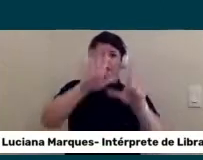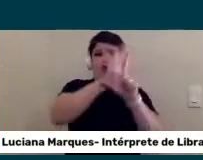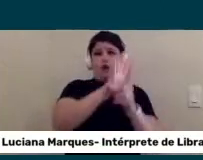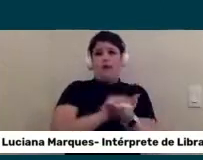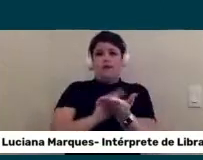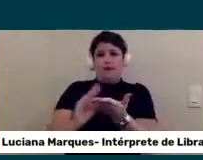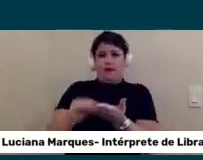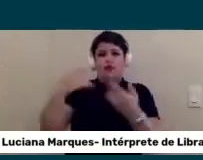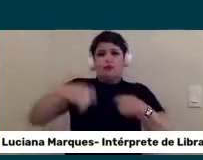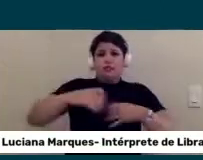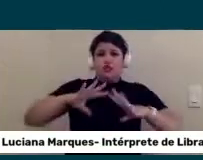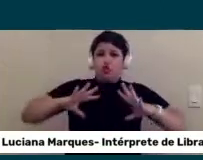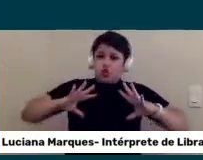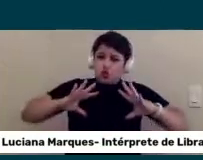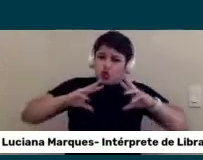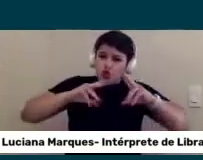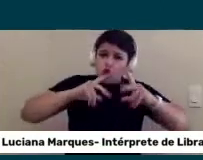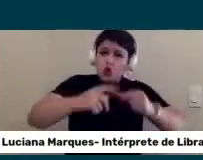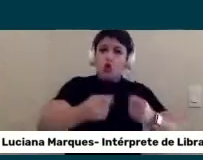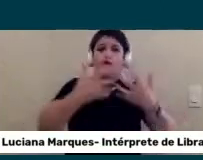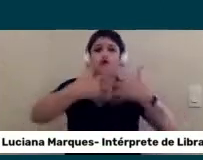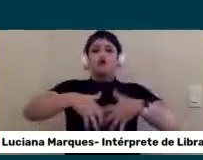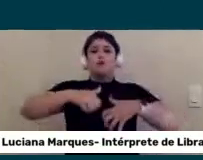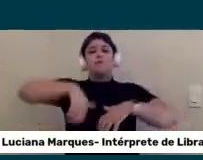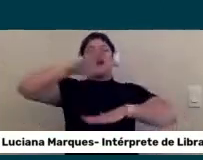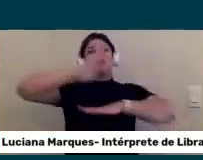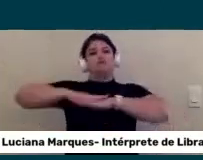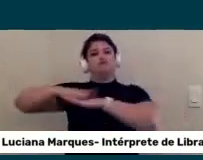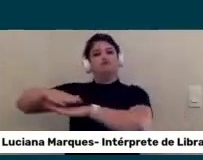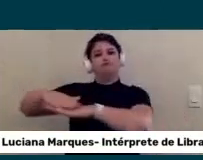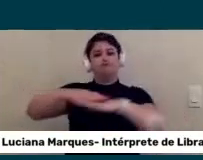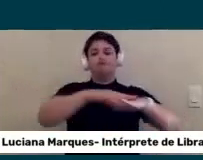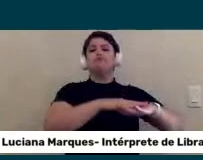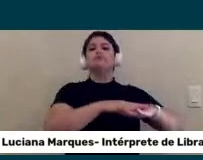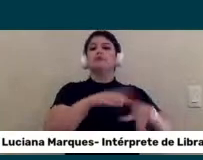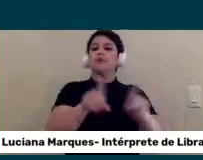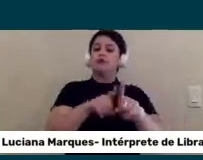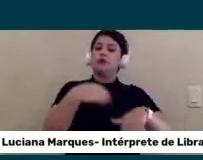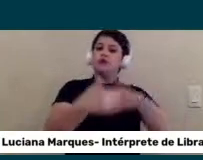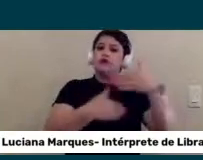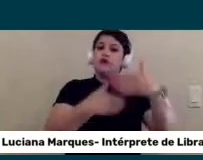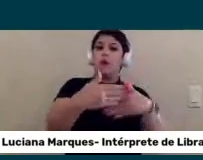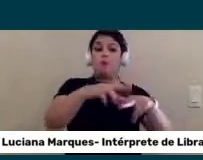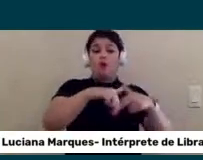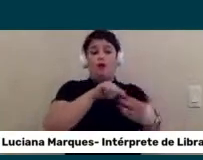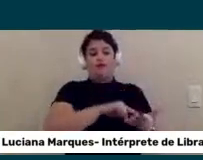esse funcionamento mais autônomo e esse desenvolvimento baseado em dados.